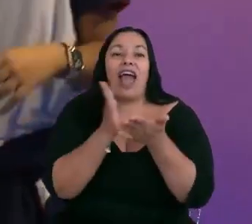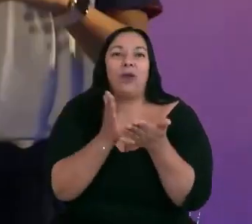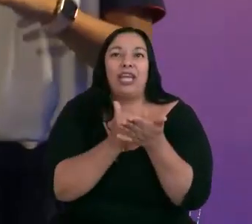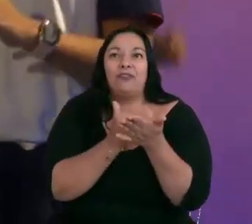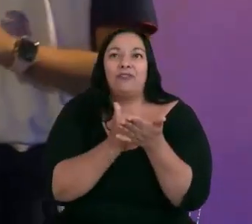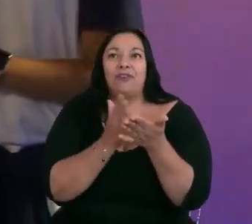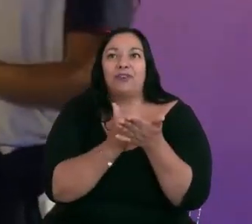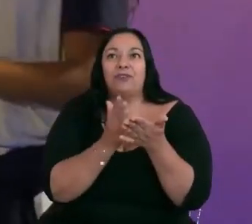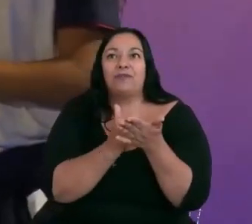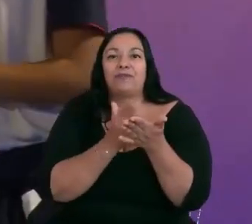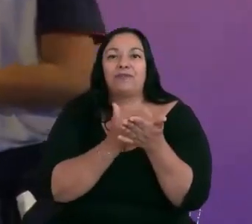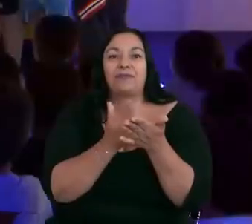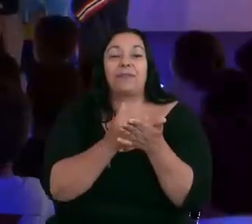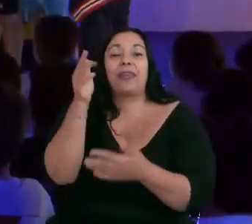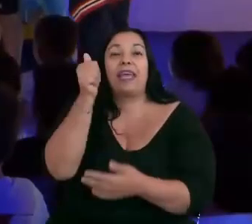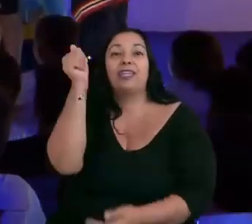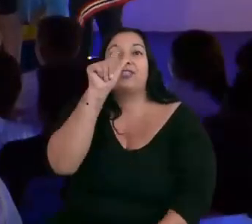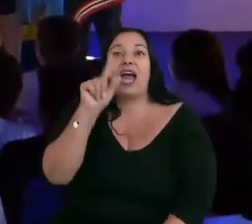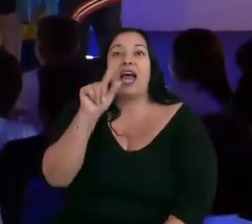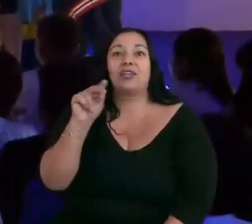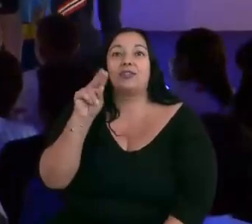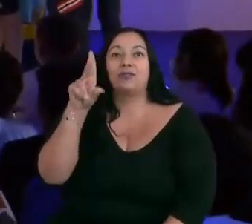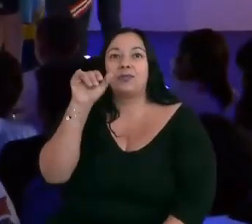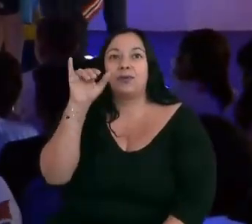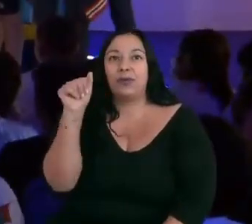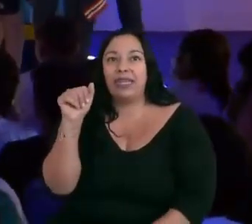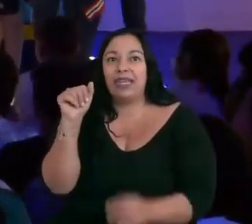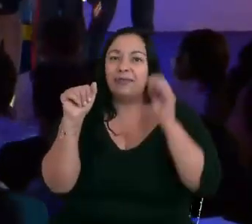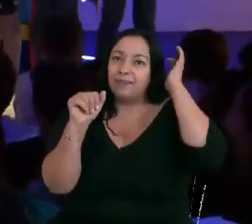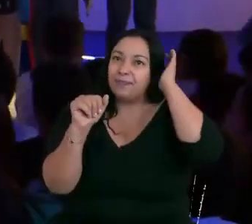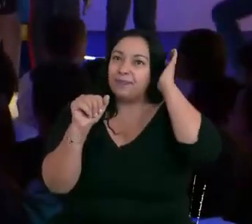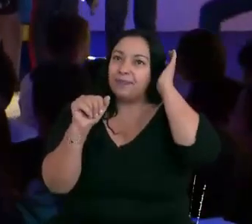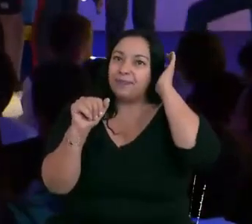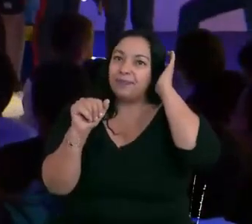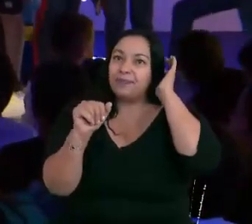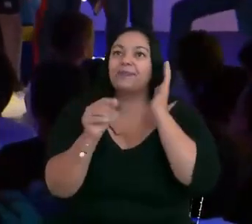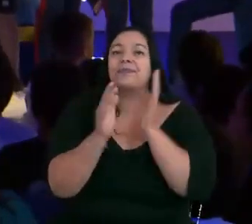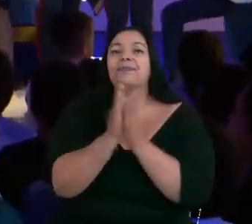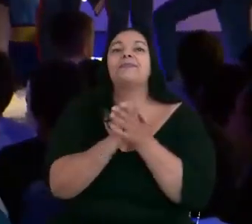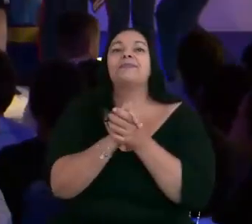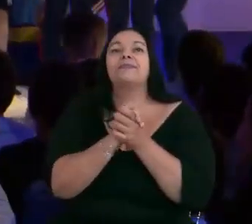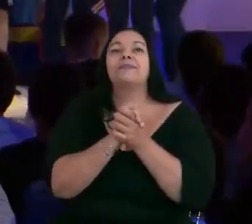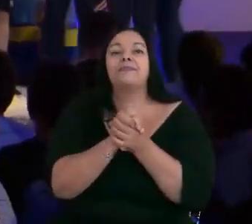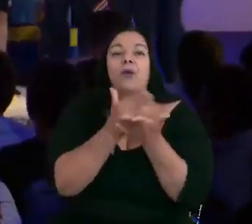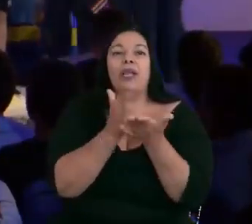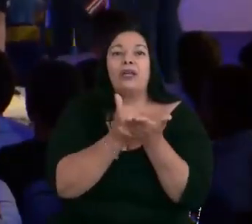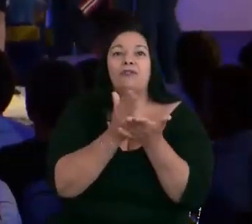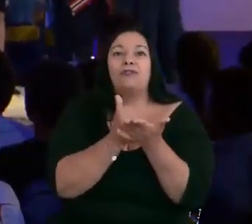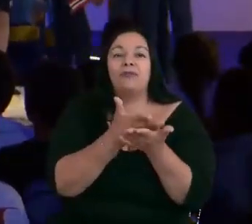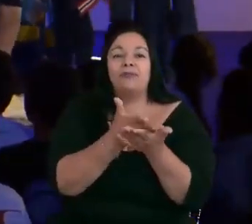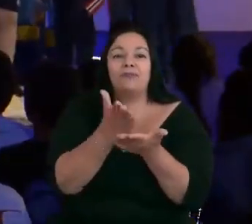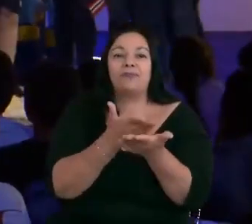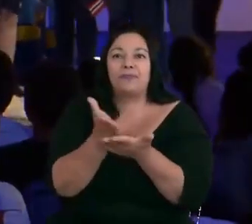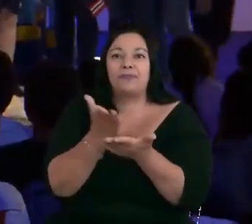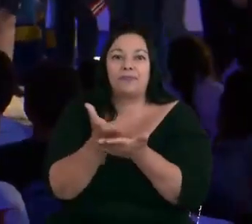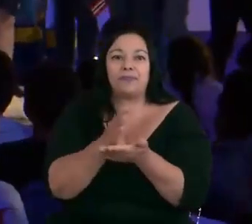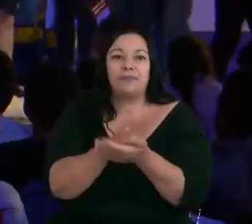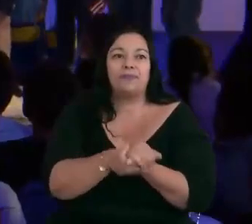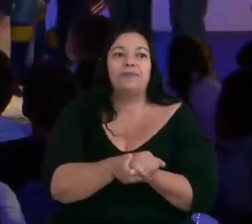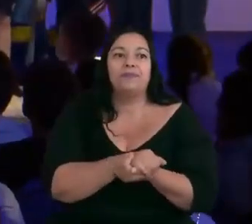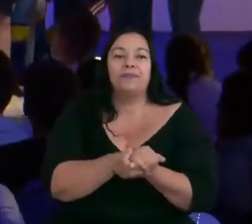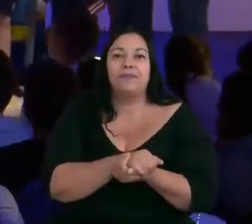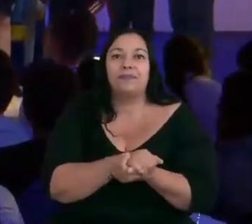de Azulha. Me ajuda a distribuir aqui.